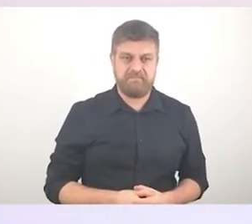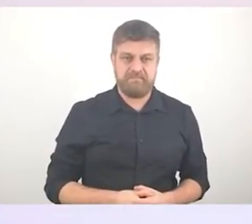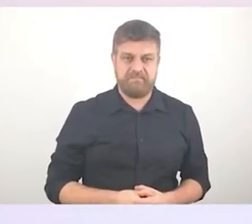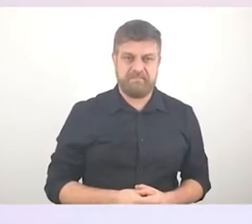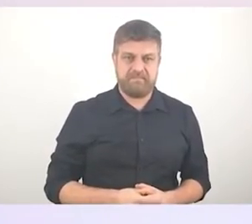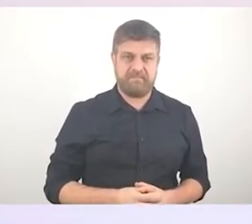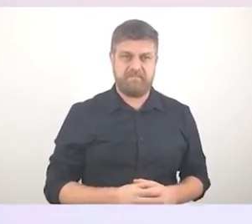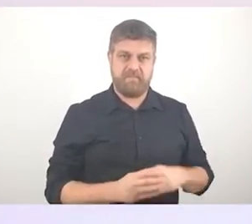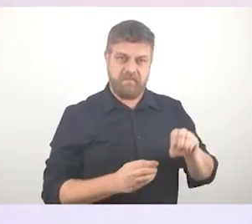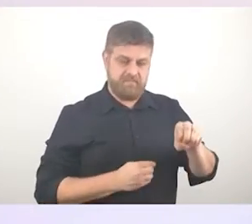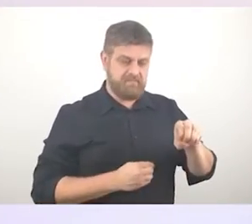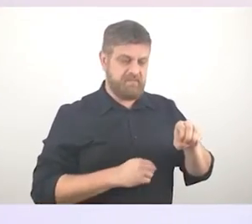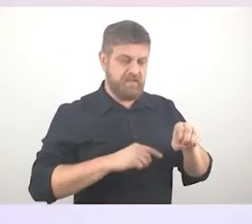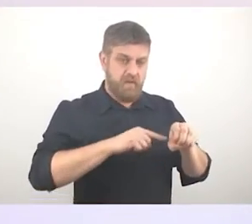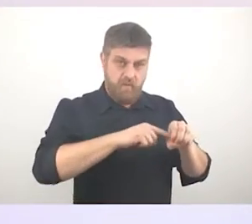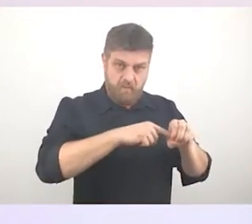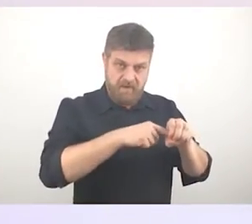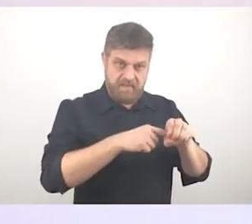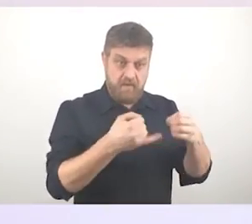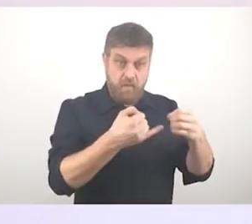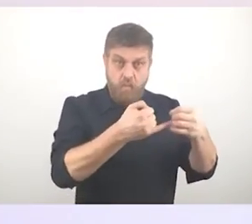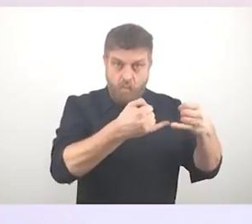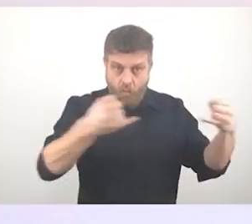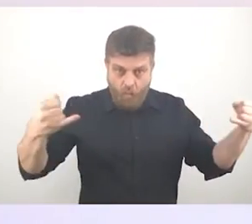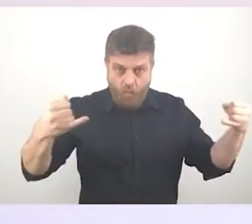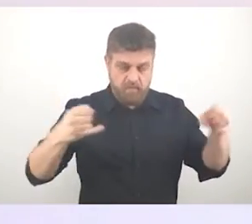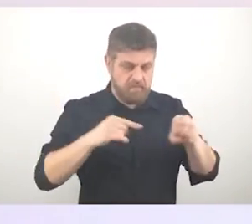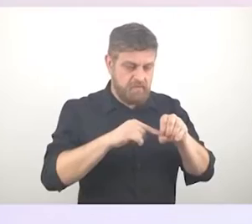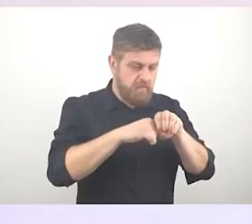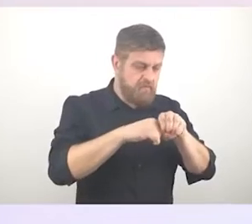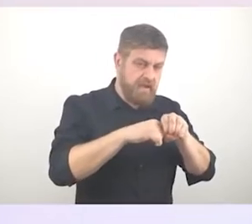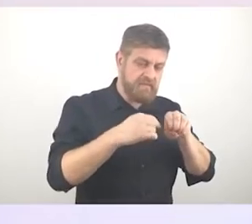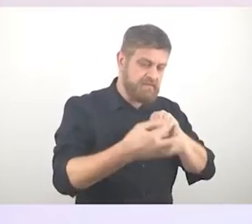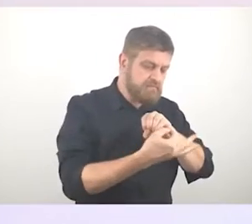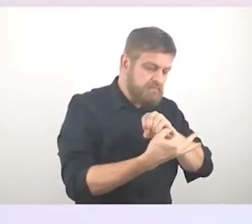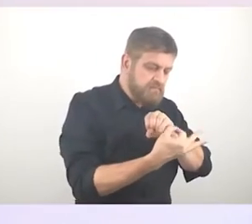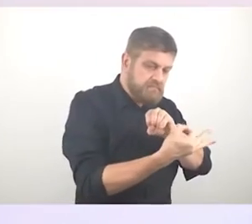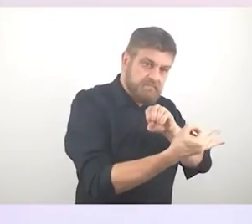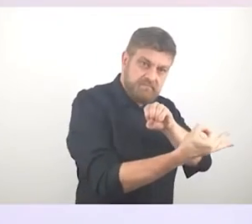Então, passando a mesma coisa pro outro lado, tá aqui um conjunto.